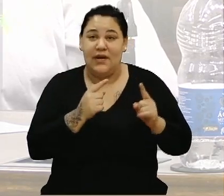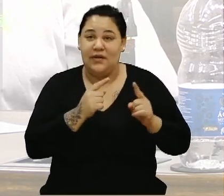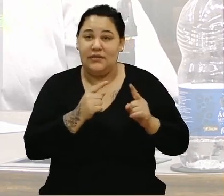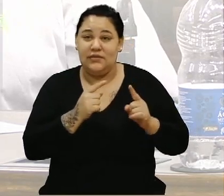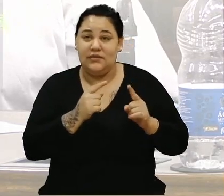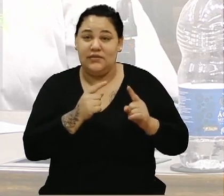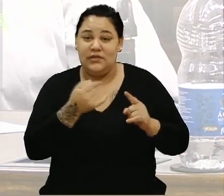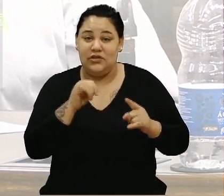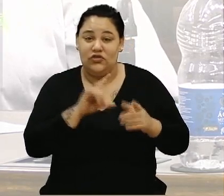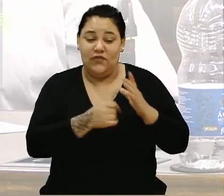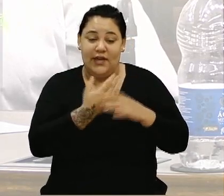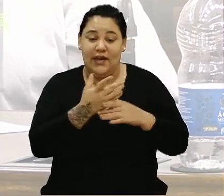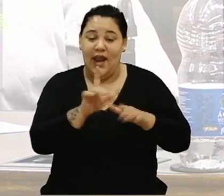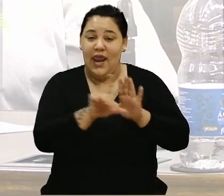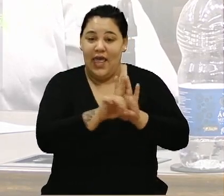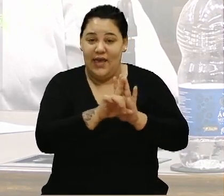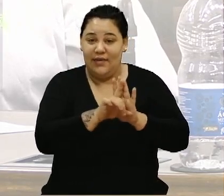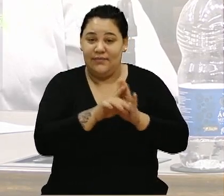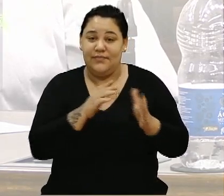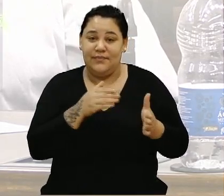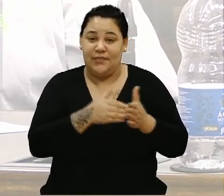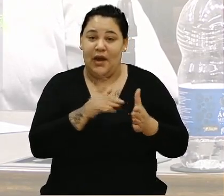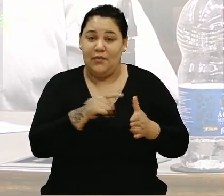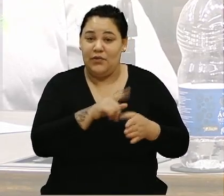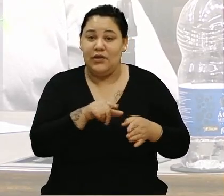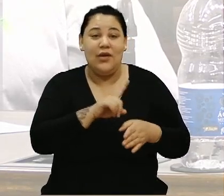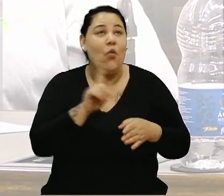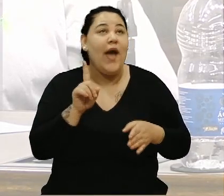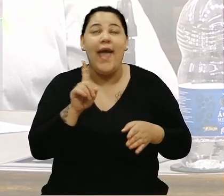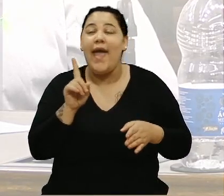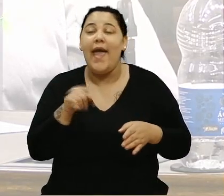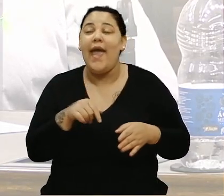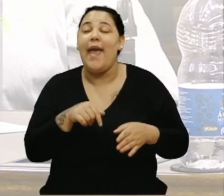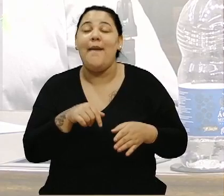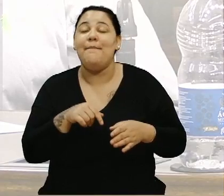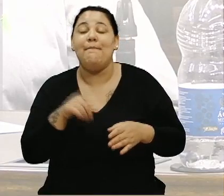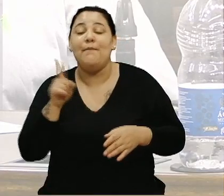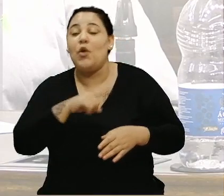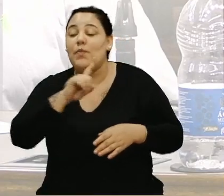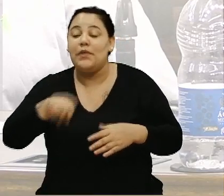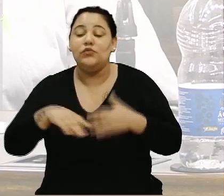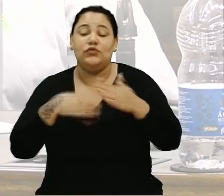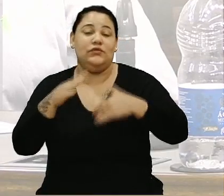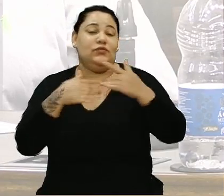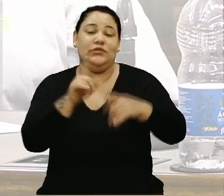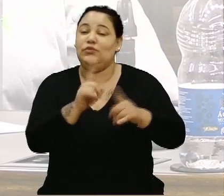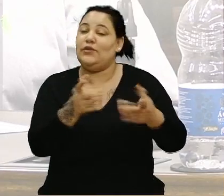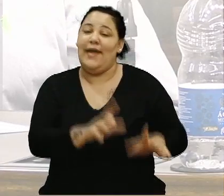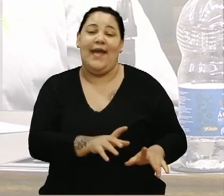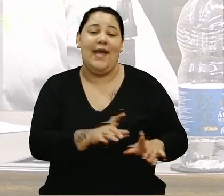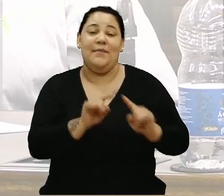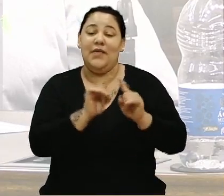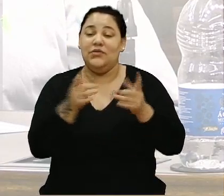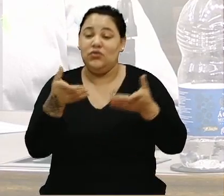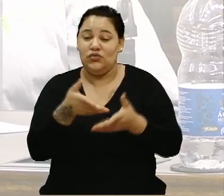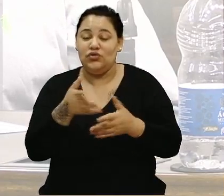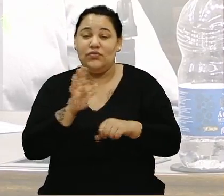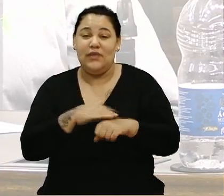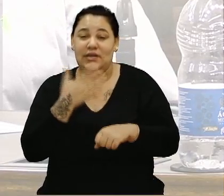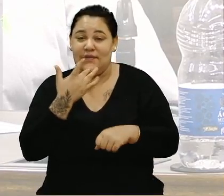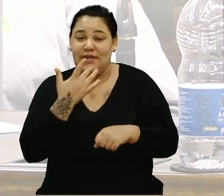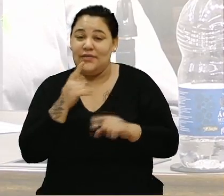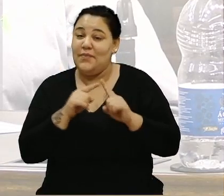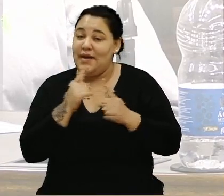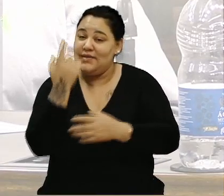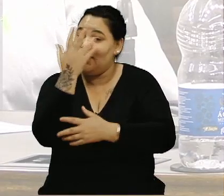vai fazer leis para barrar, não é barrar o desenvolvimento. Porque hoje a gente pode facilitar, mas amanhã a natureza vai cobrar